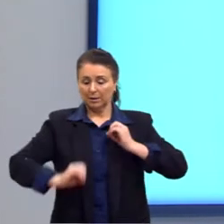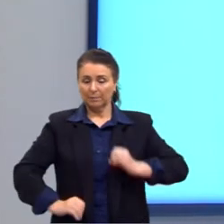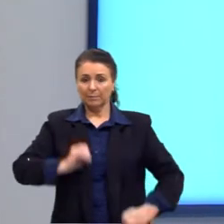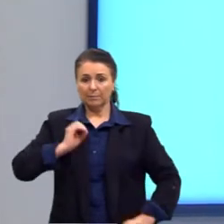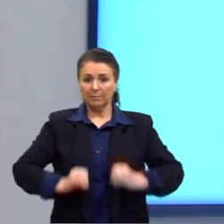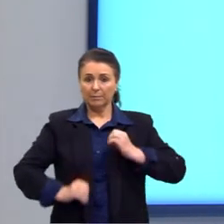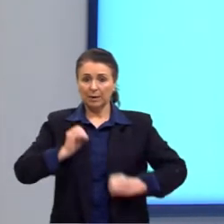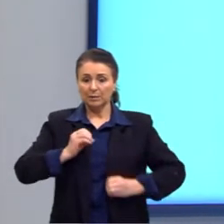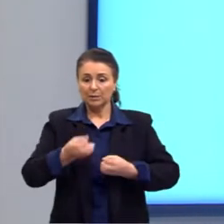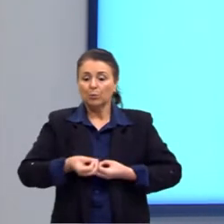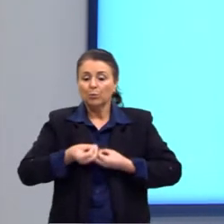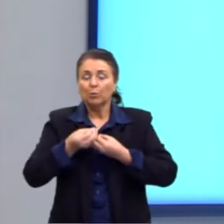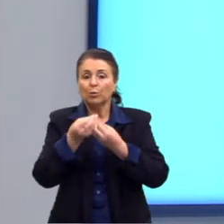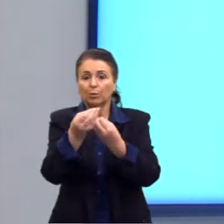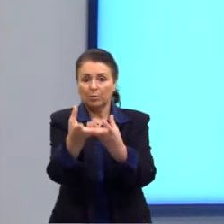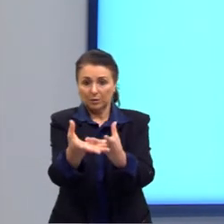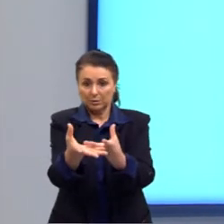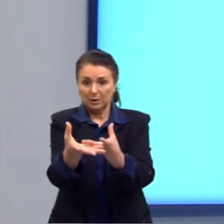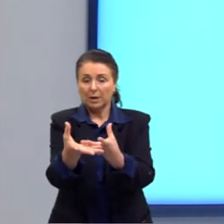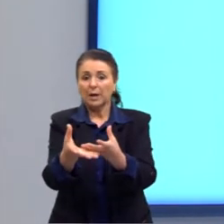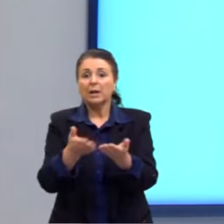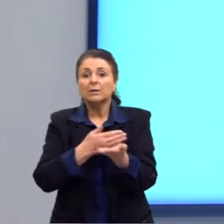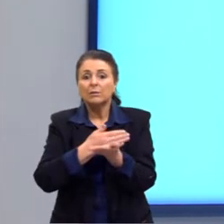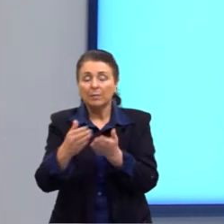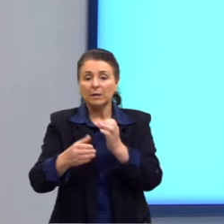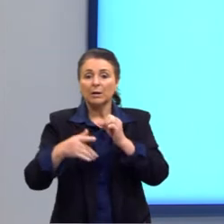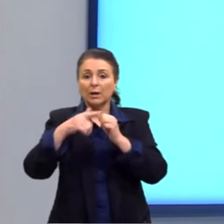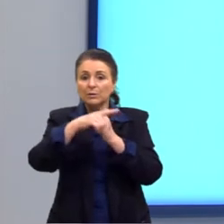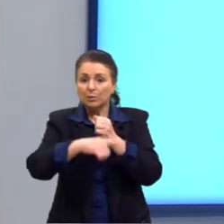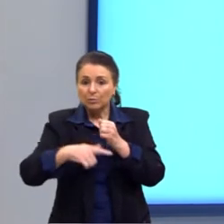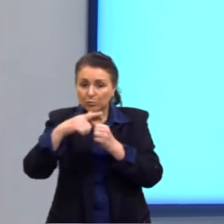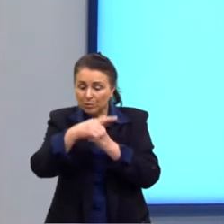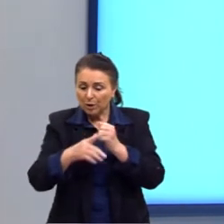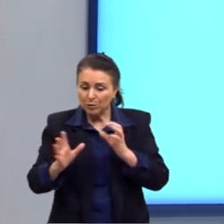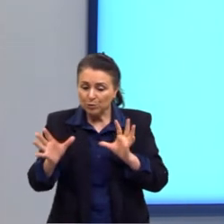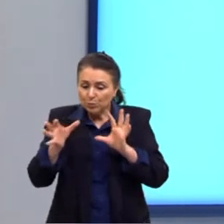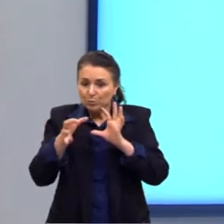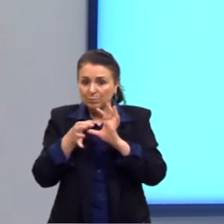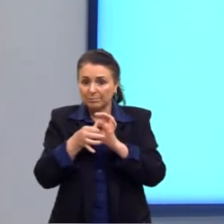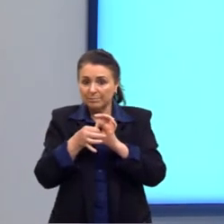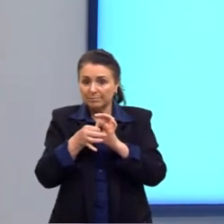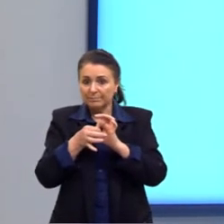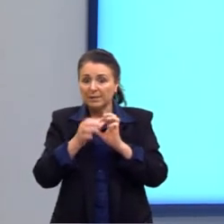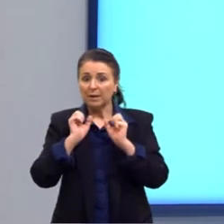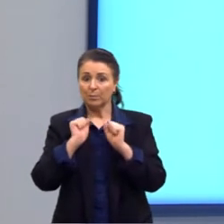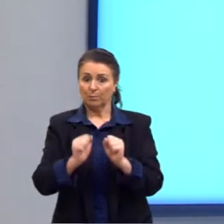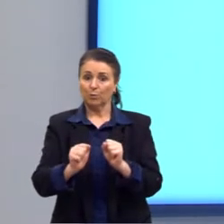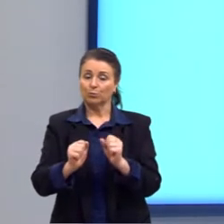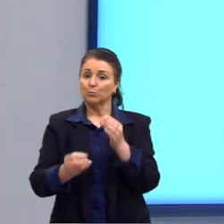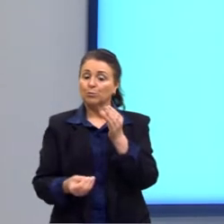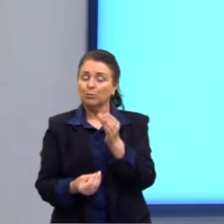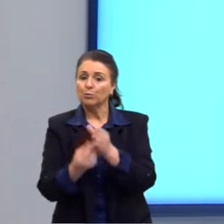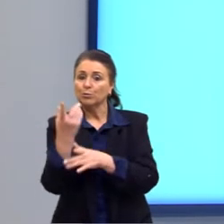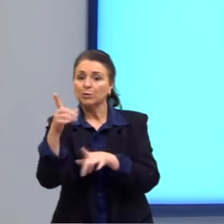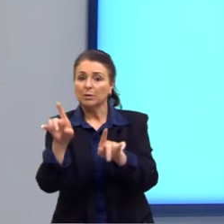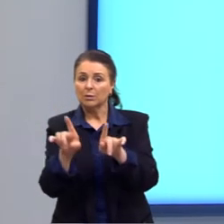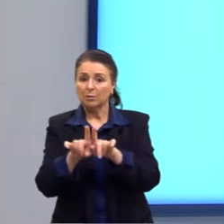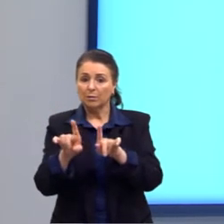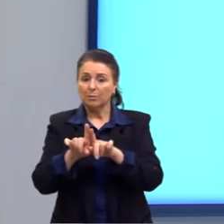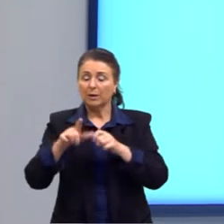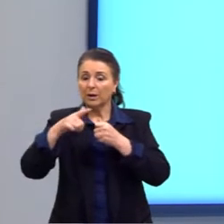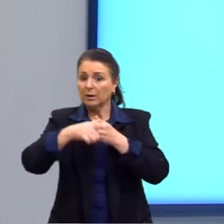doadas vão começar a se aglutinar né se juntasse unir pode produzir então grande